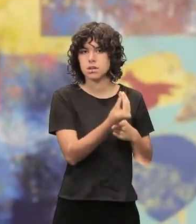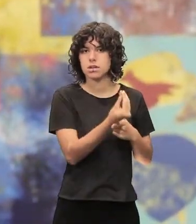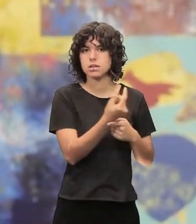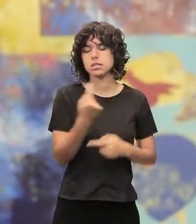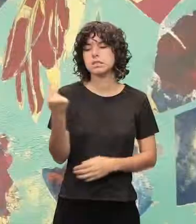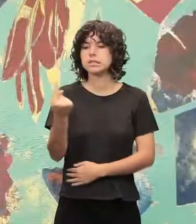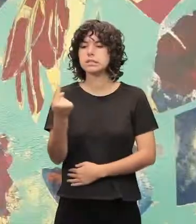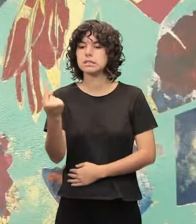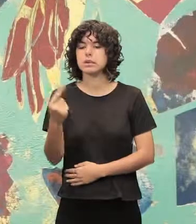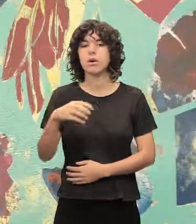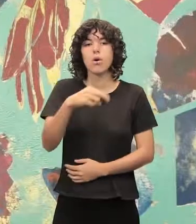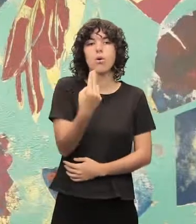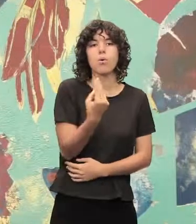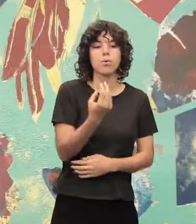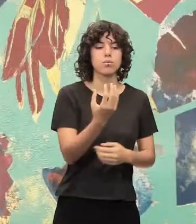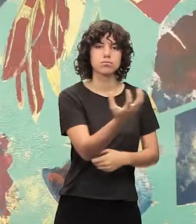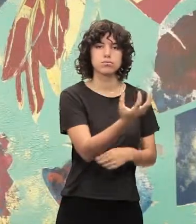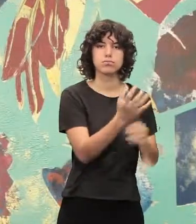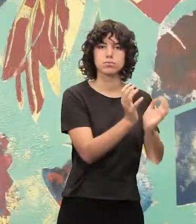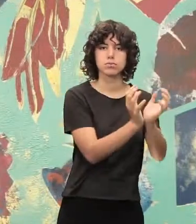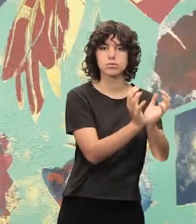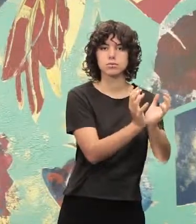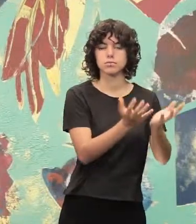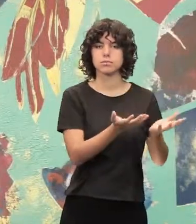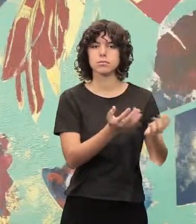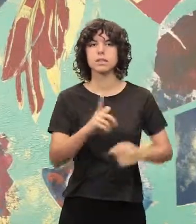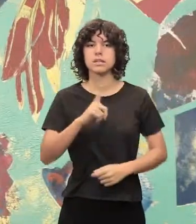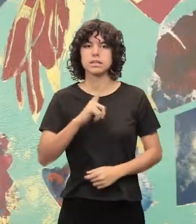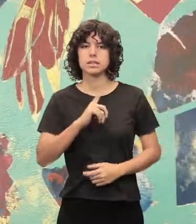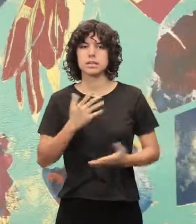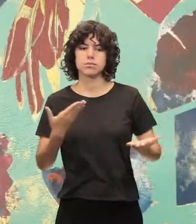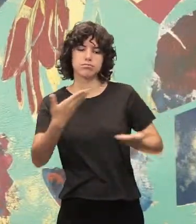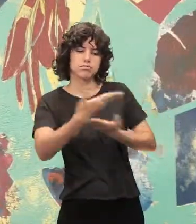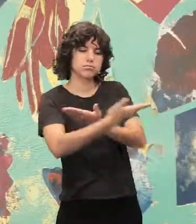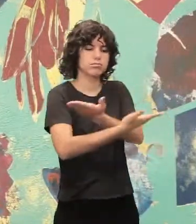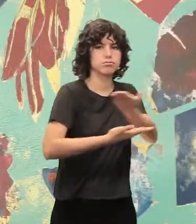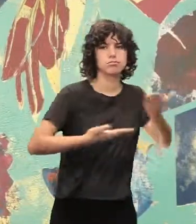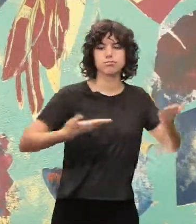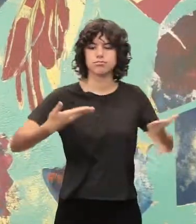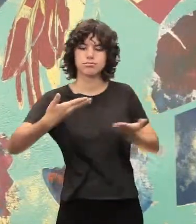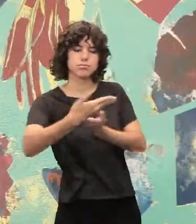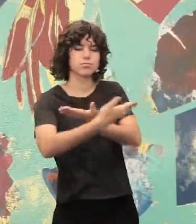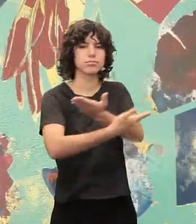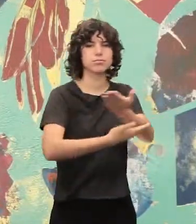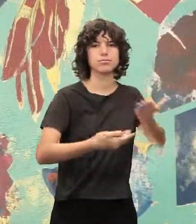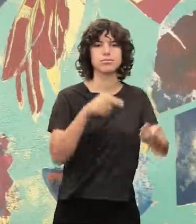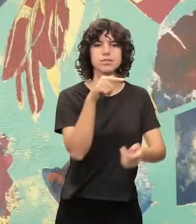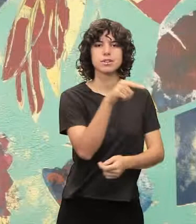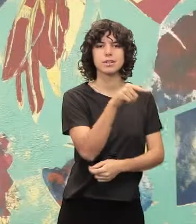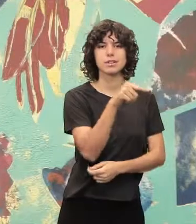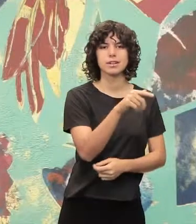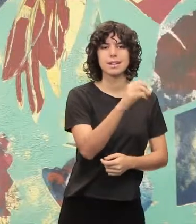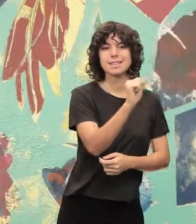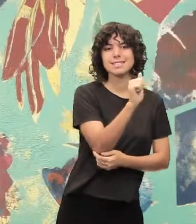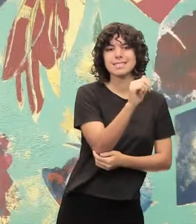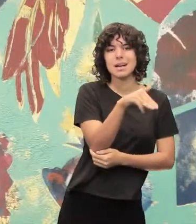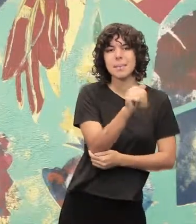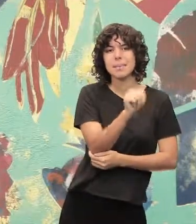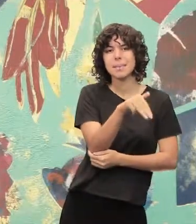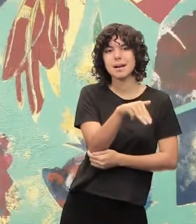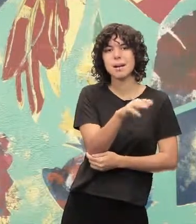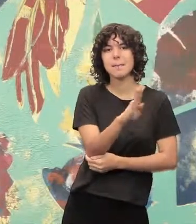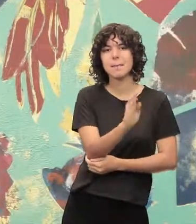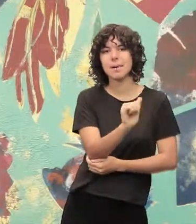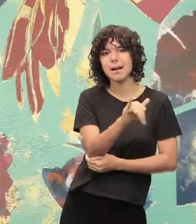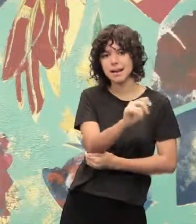coletivas. Né? Então, na verdade, tem uma correlação entre as duas entidades, né, tanto no Campus Samambaia ou